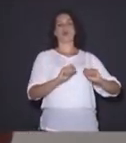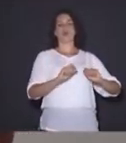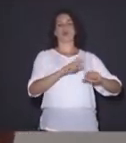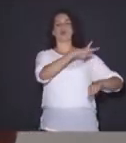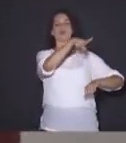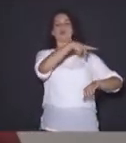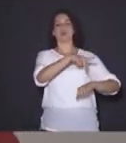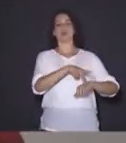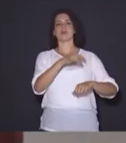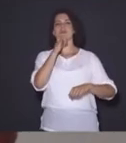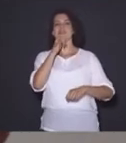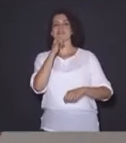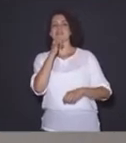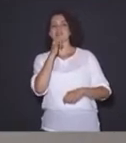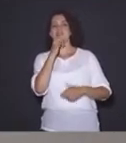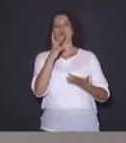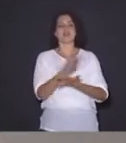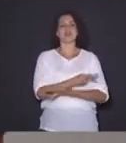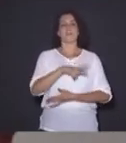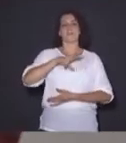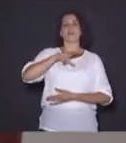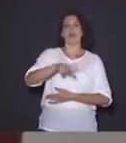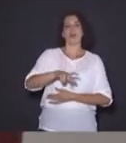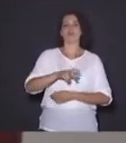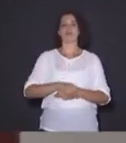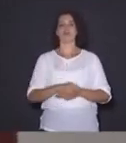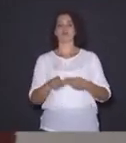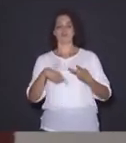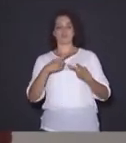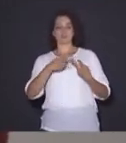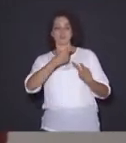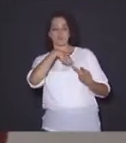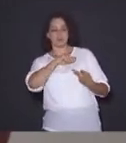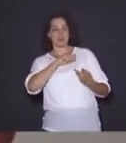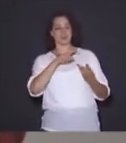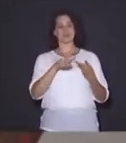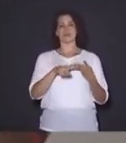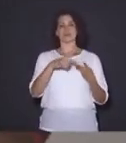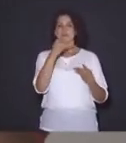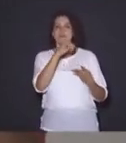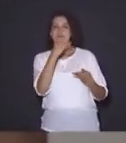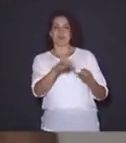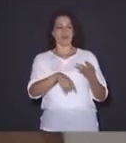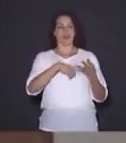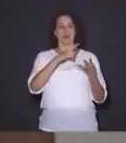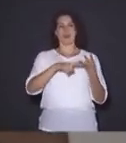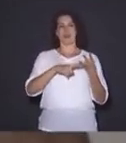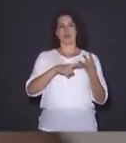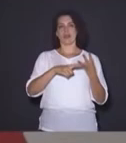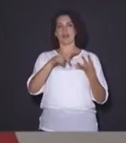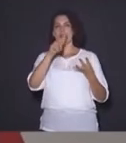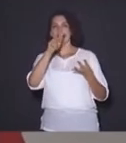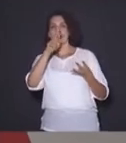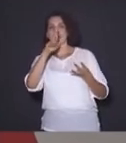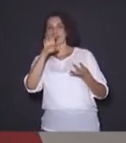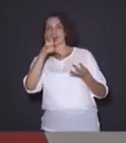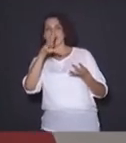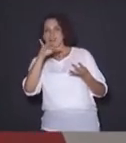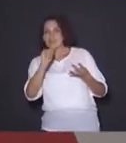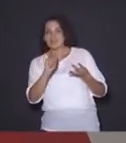na espanha na itália na grécia e veio para a américa